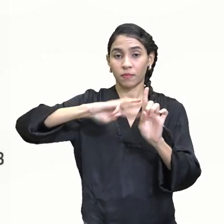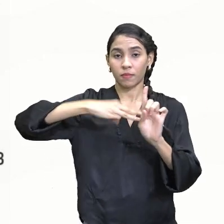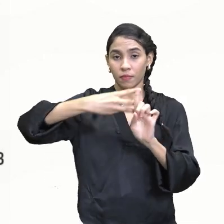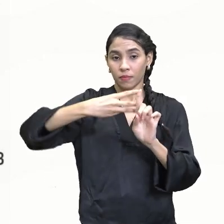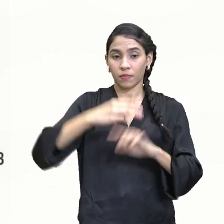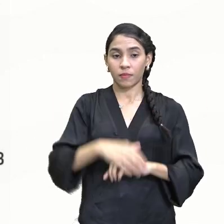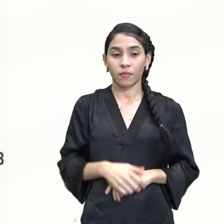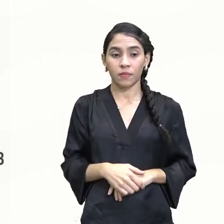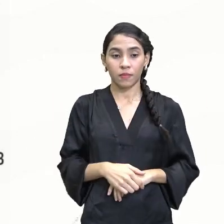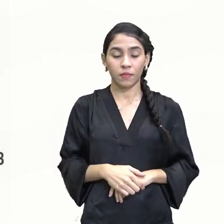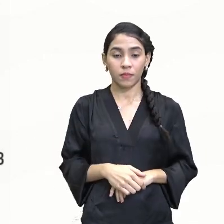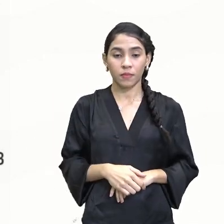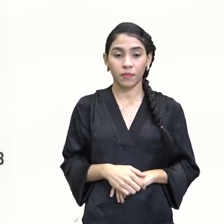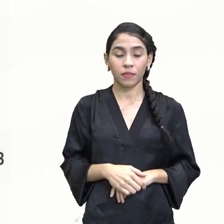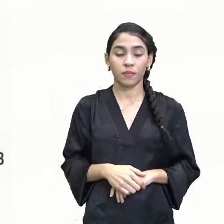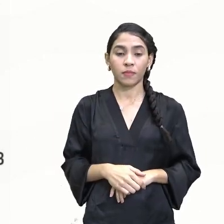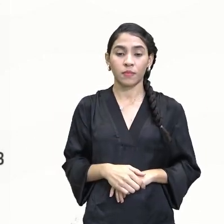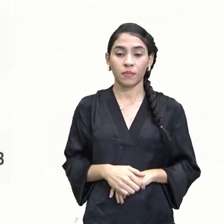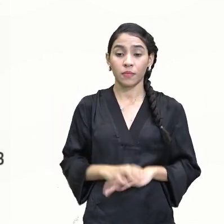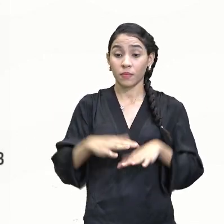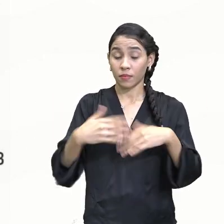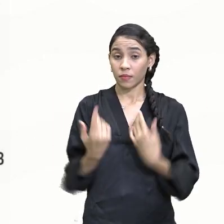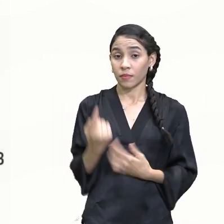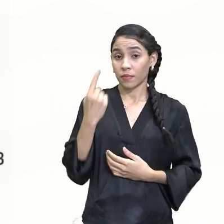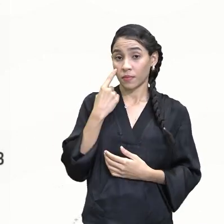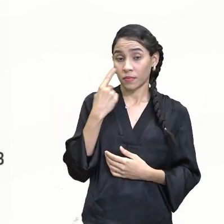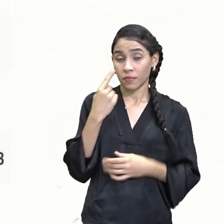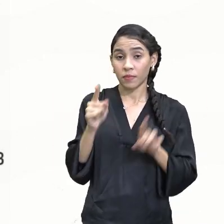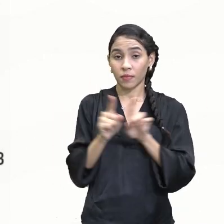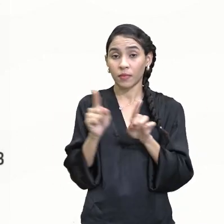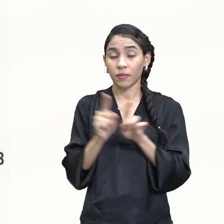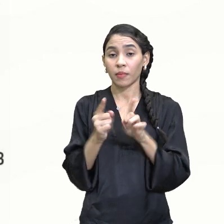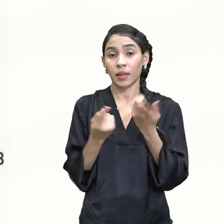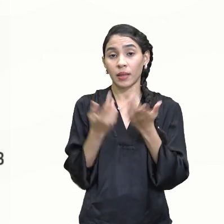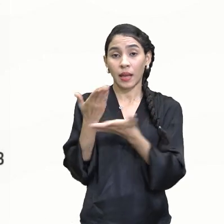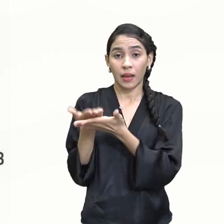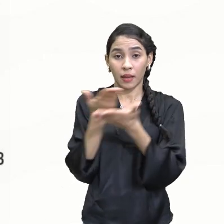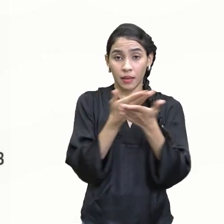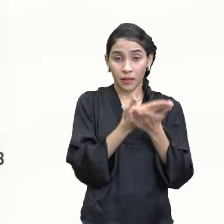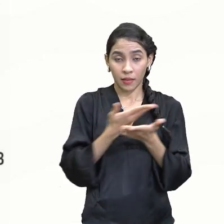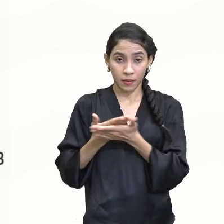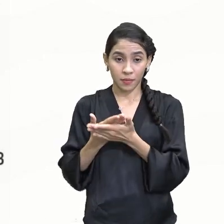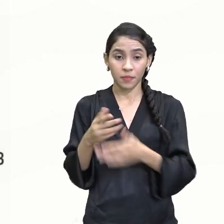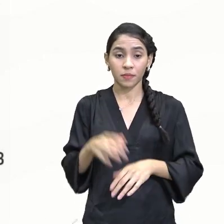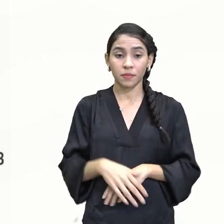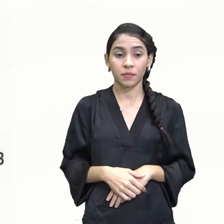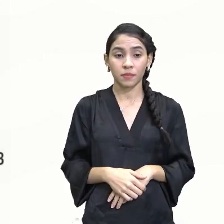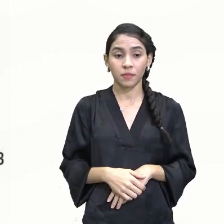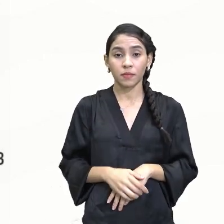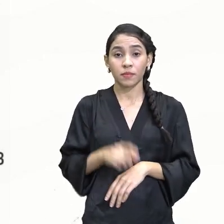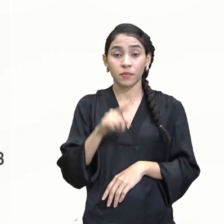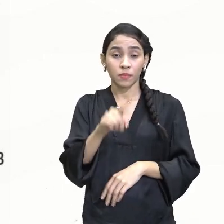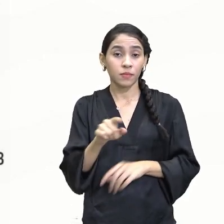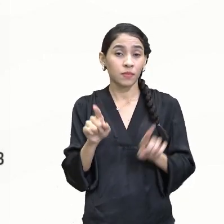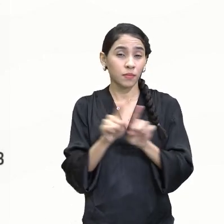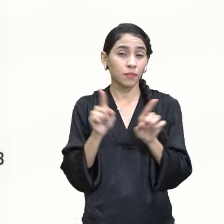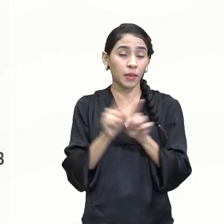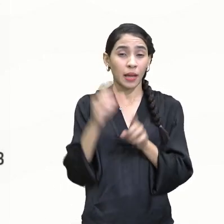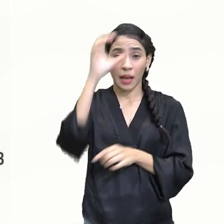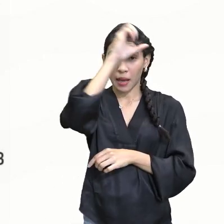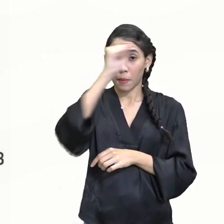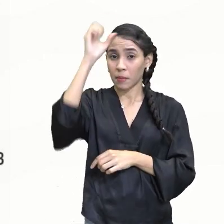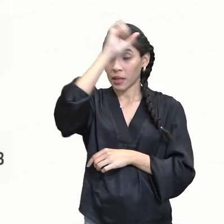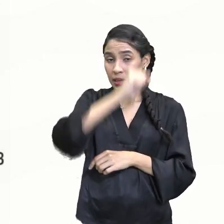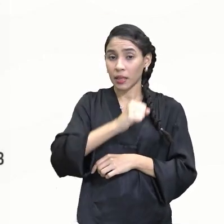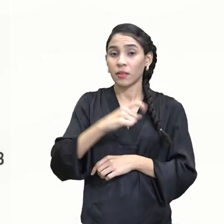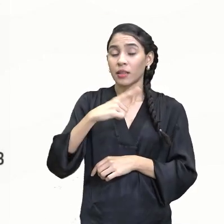exponencial. E conforme nós vimos aqui nas nossas unidades, na nossa unidade, vocês também verificaram que existe